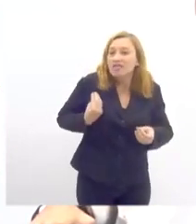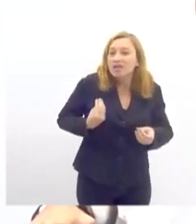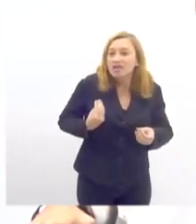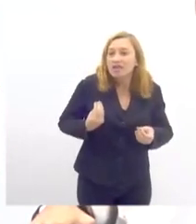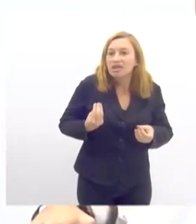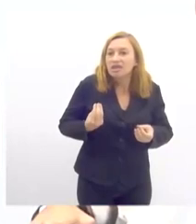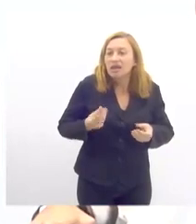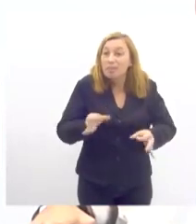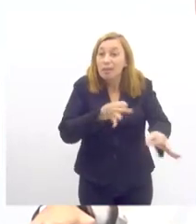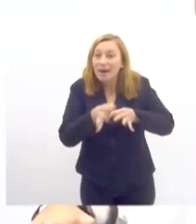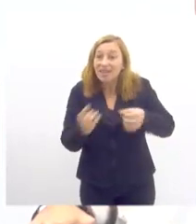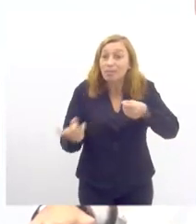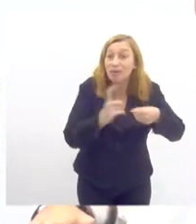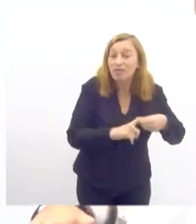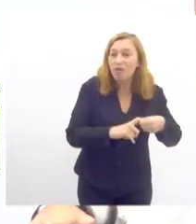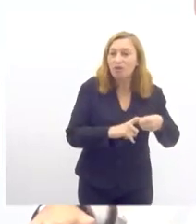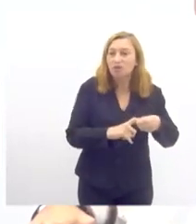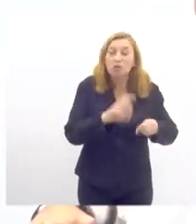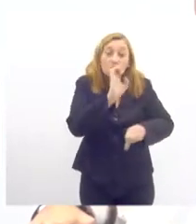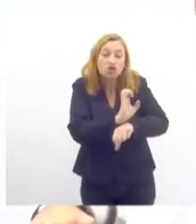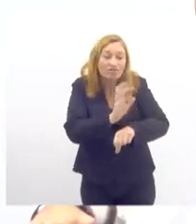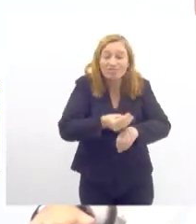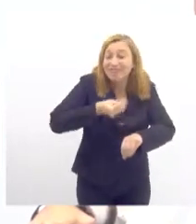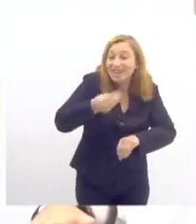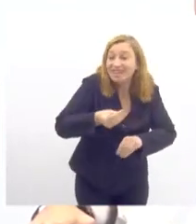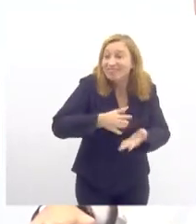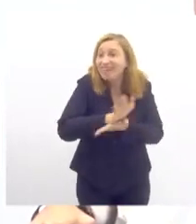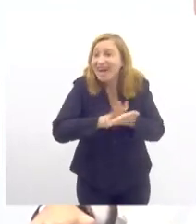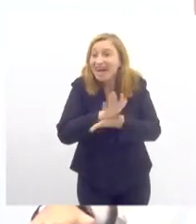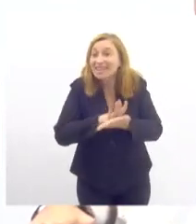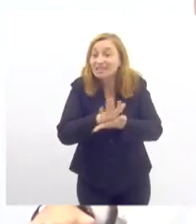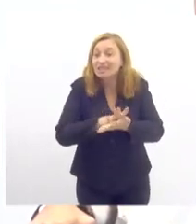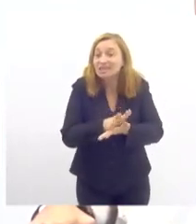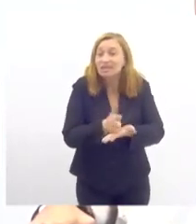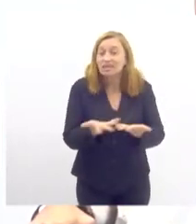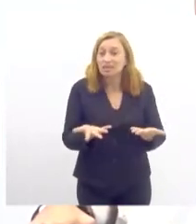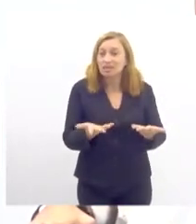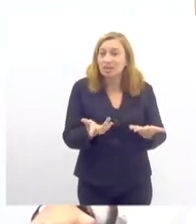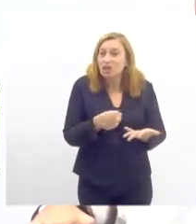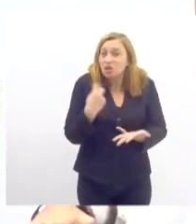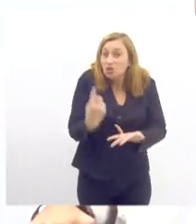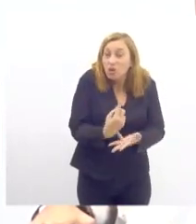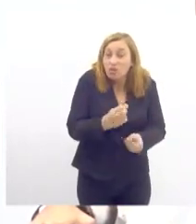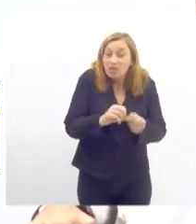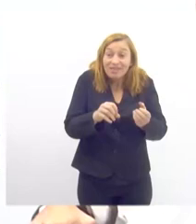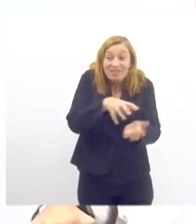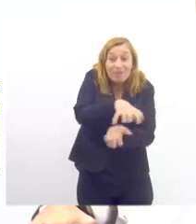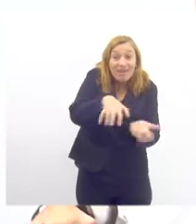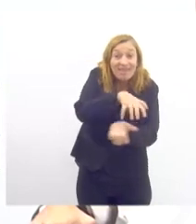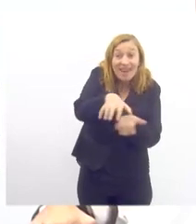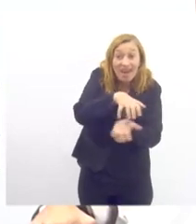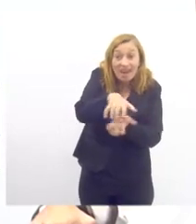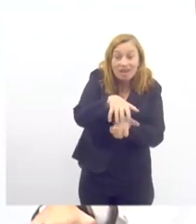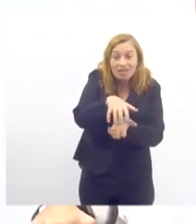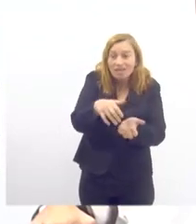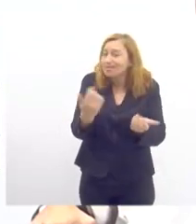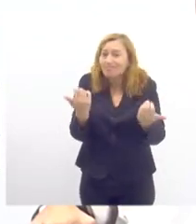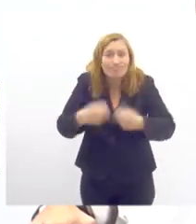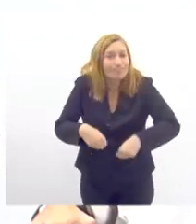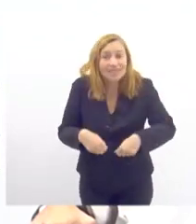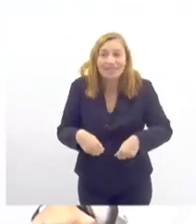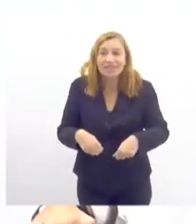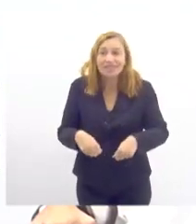retorno. E o Estado não está dando retorno. A ponto que nós vamos fazer uma greve sem